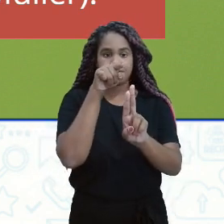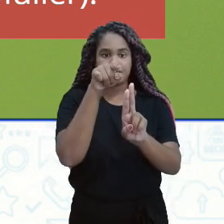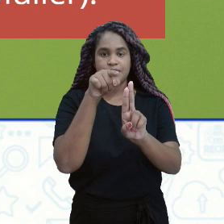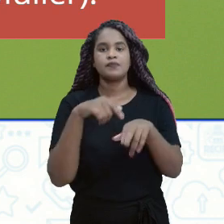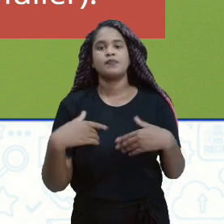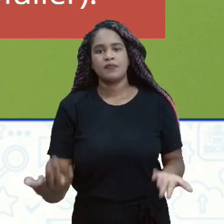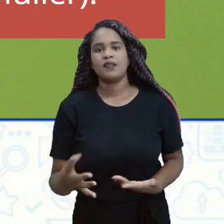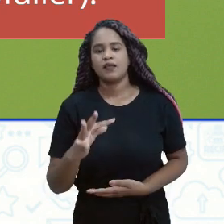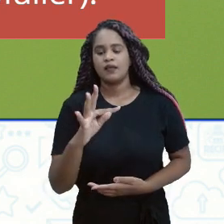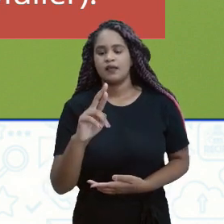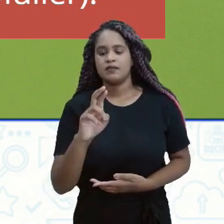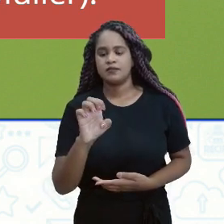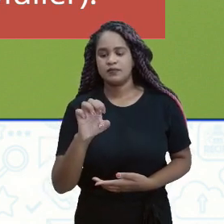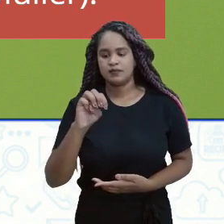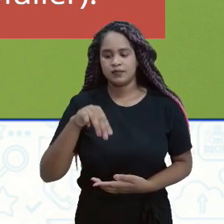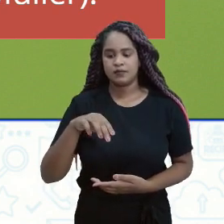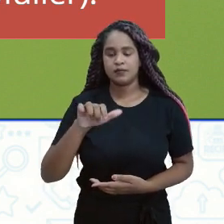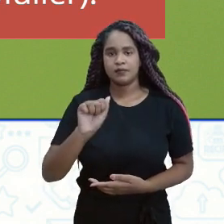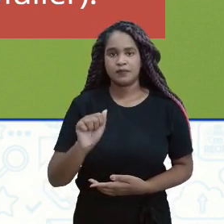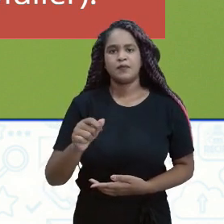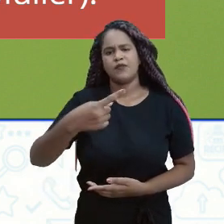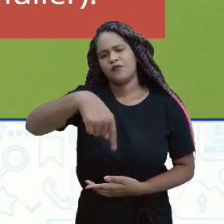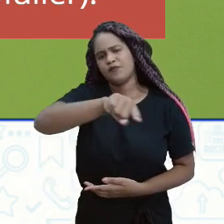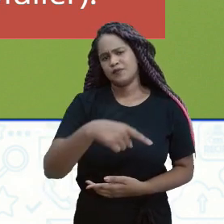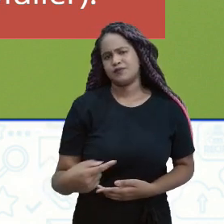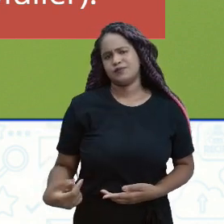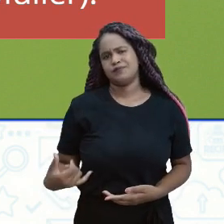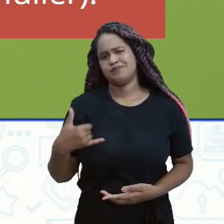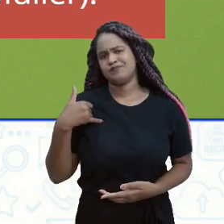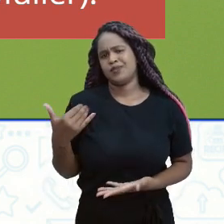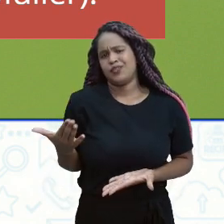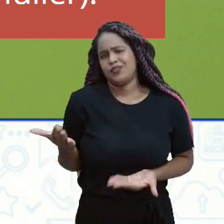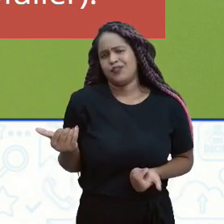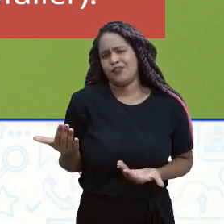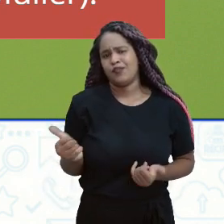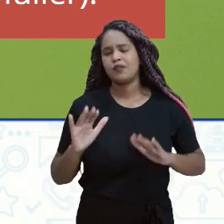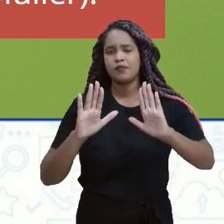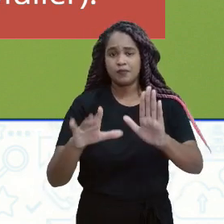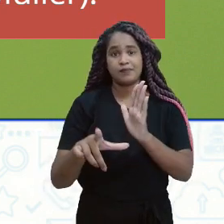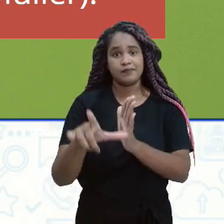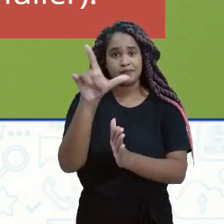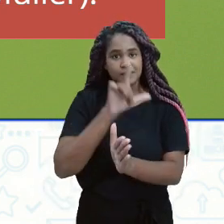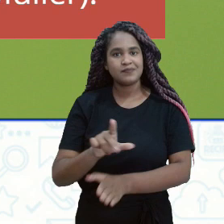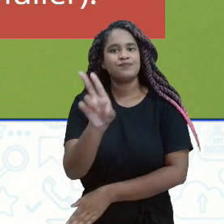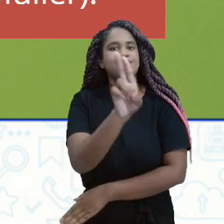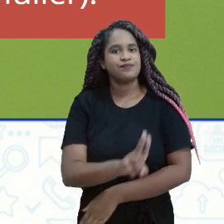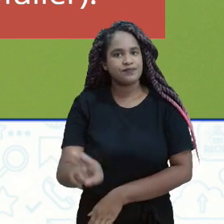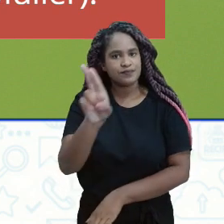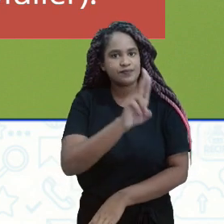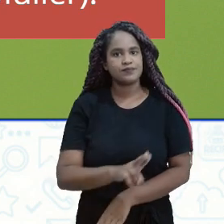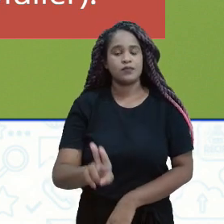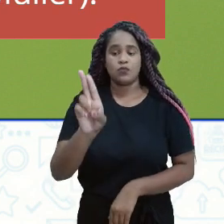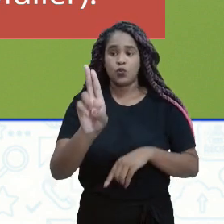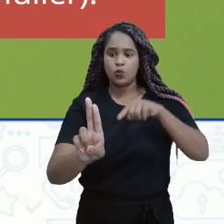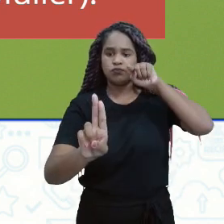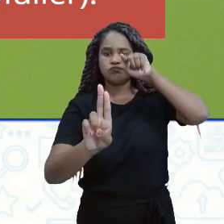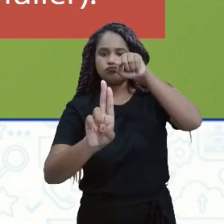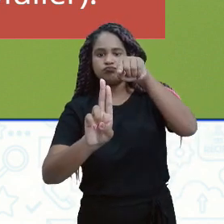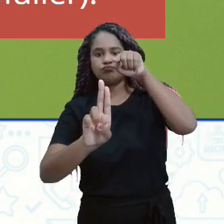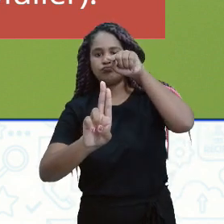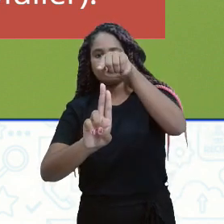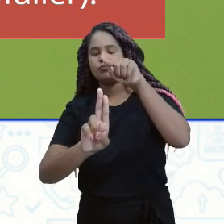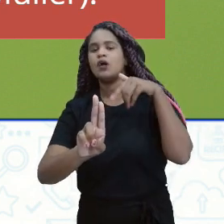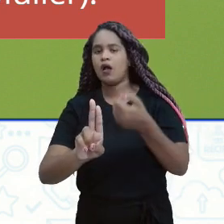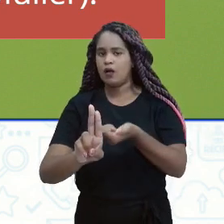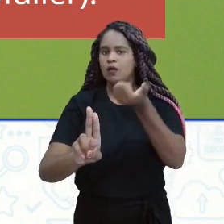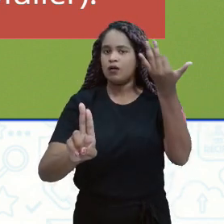trema, mas ele fazia parte da nossa vida aqui. A gente utilizava uns 2 pontinhozinhos assim em cima do U, minha gente, em algumas